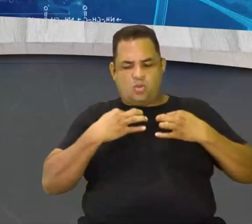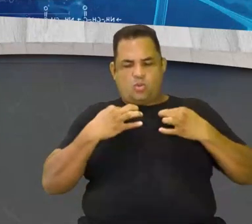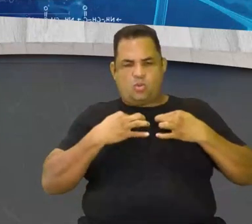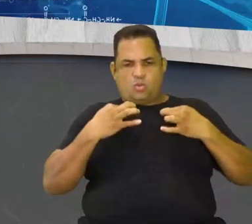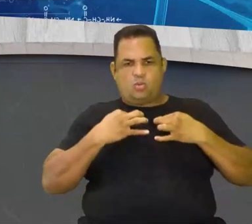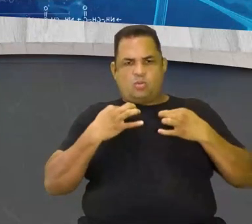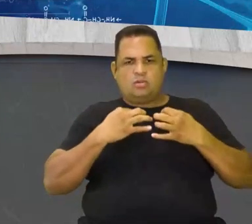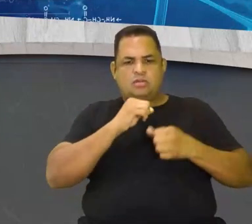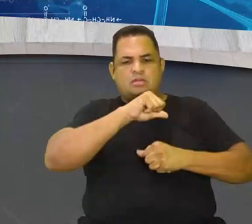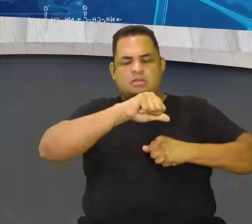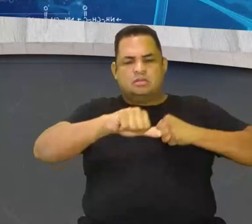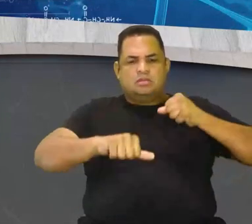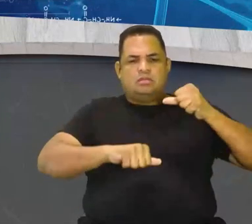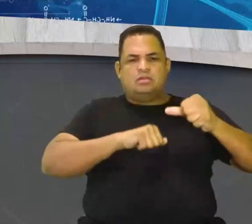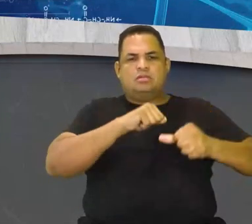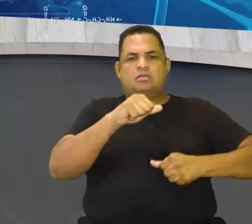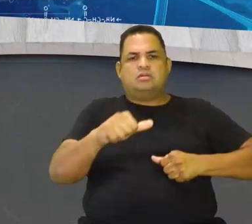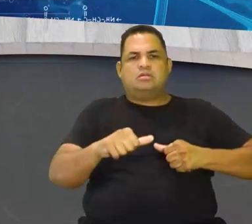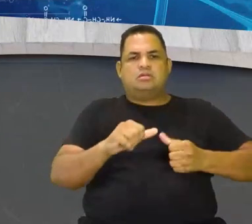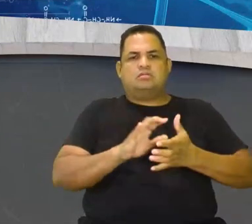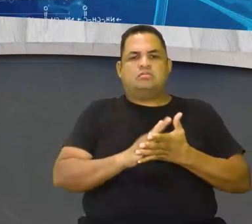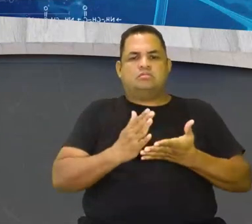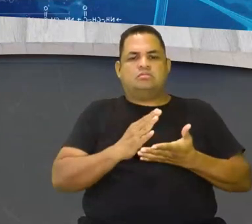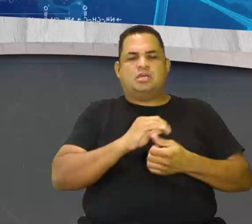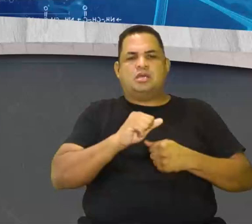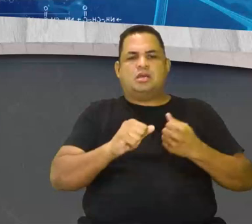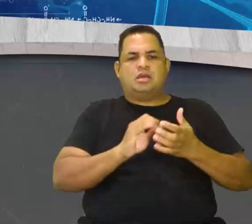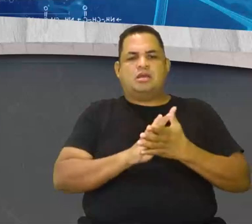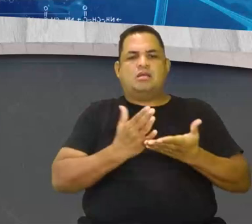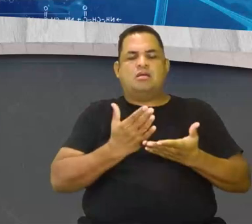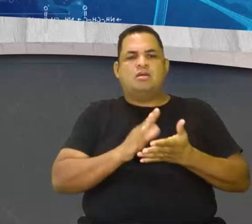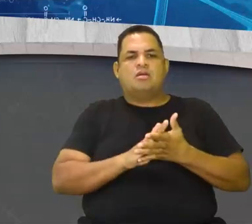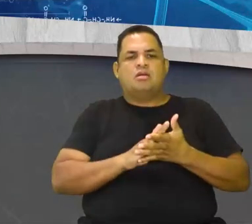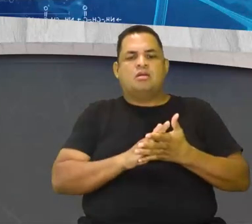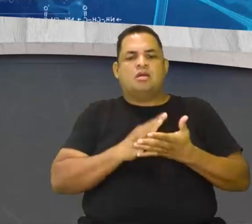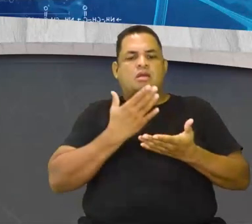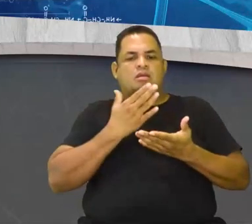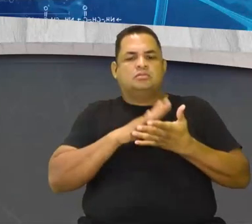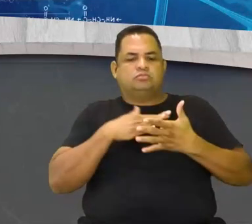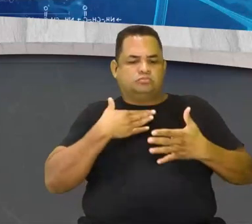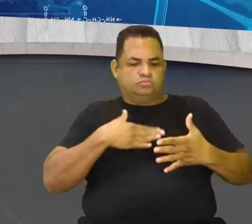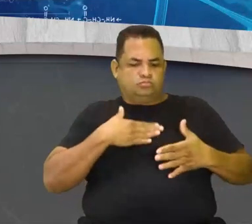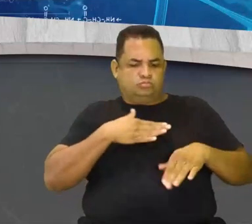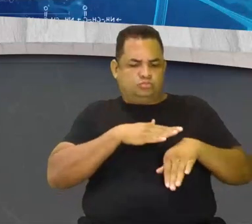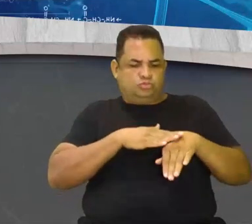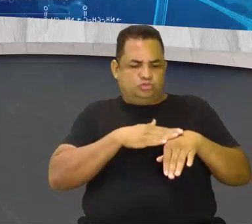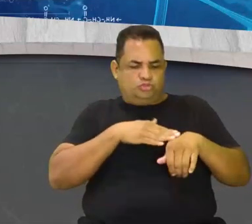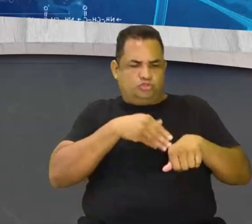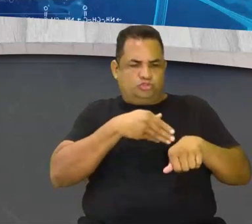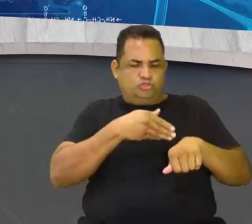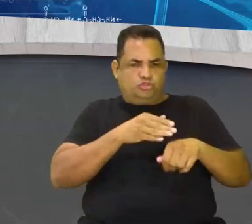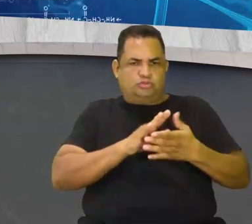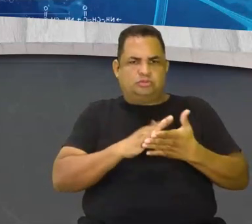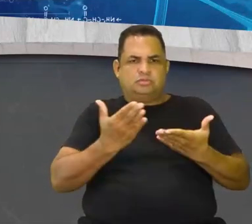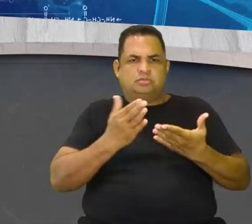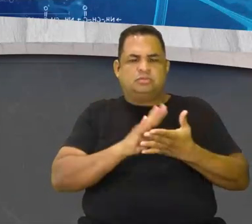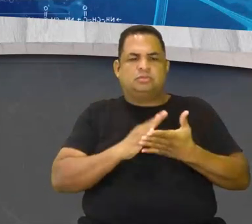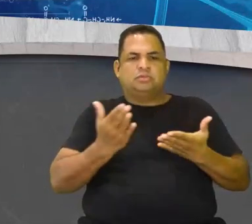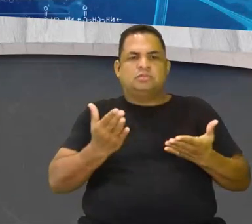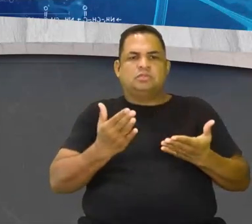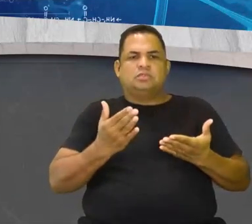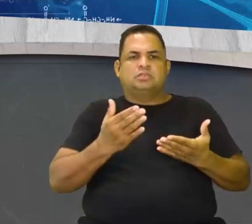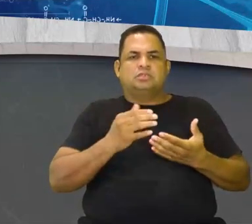a composição da tinta. E aí aquela tinta se modifica e deixa de ter a cor